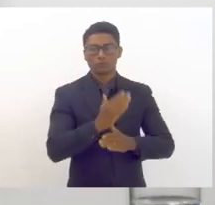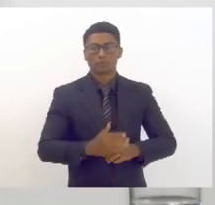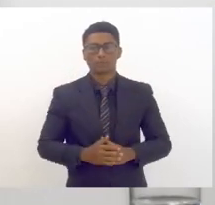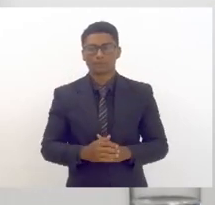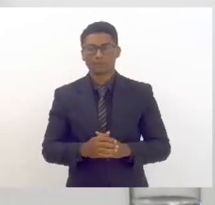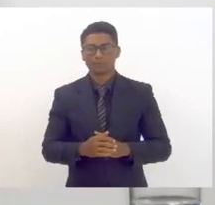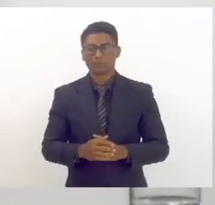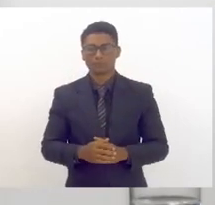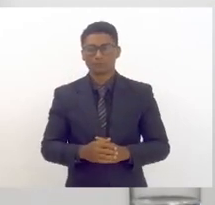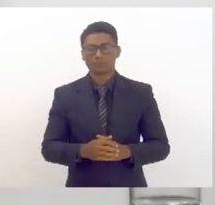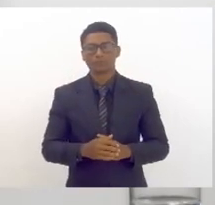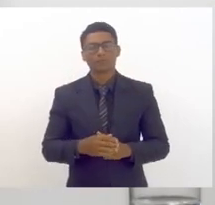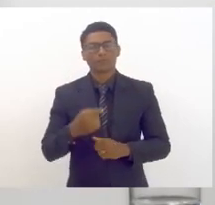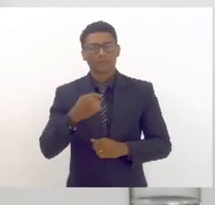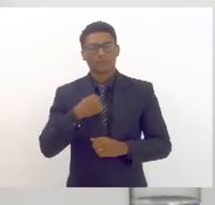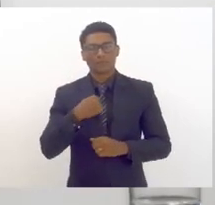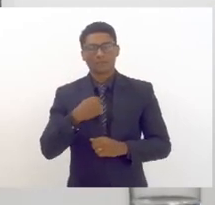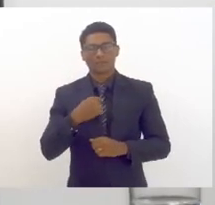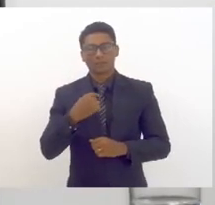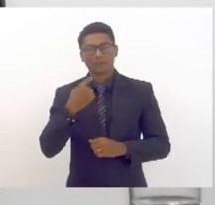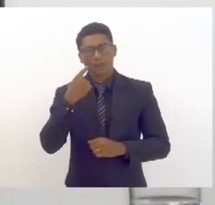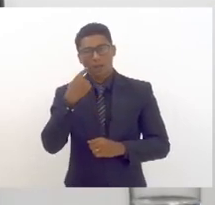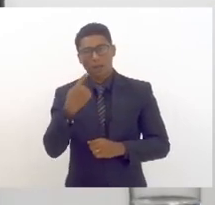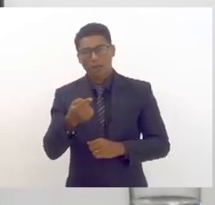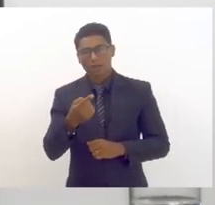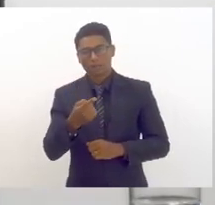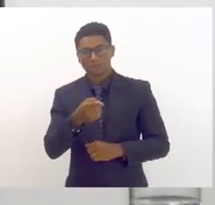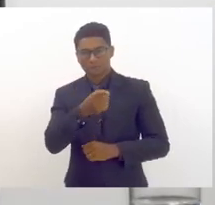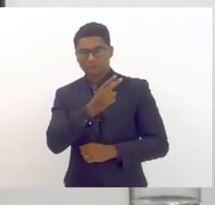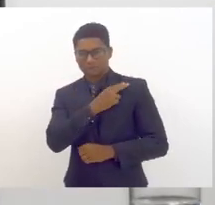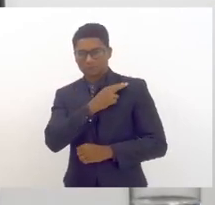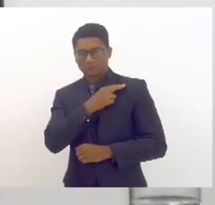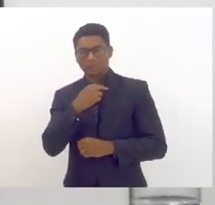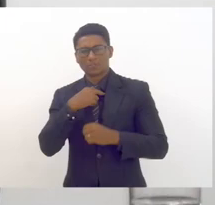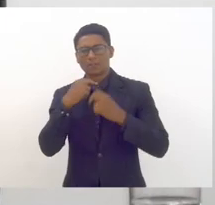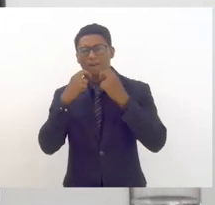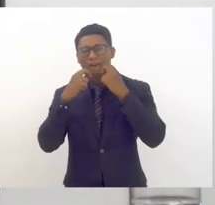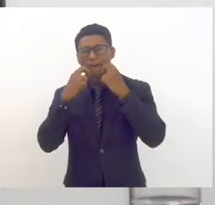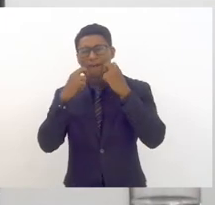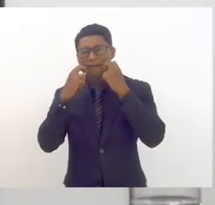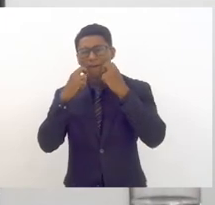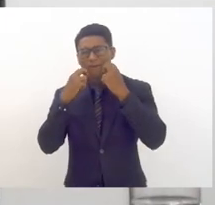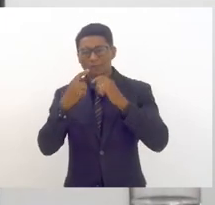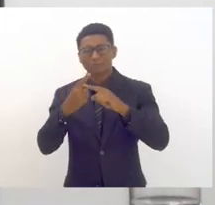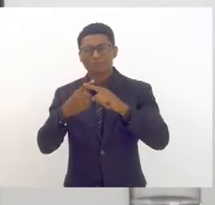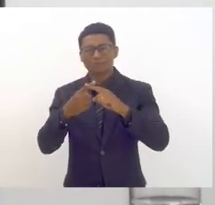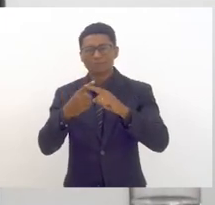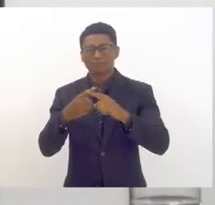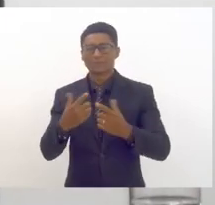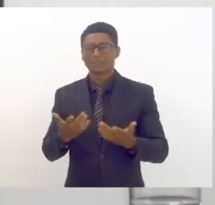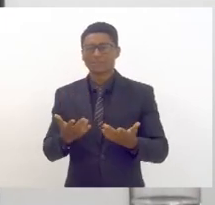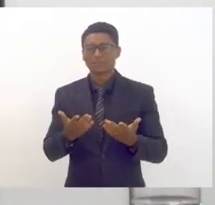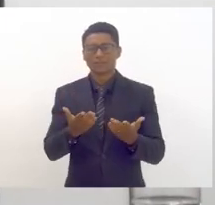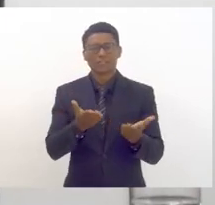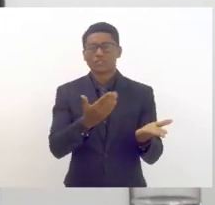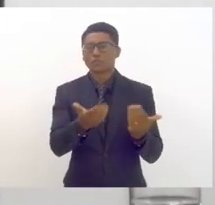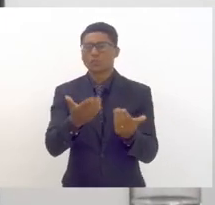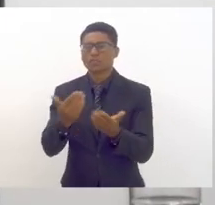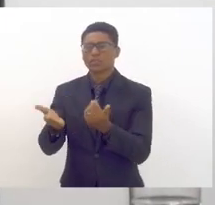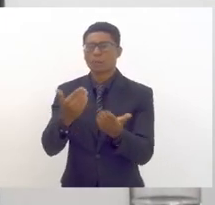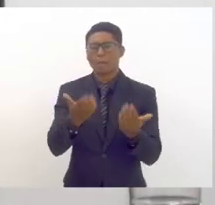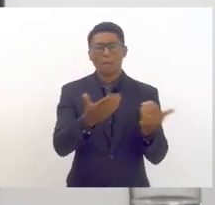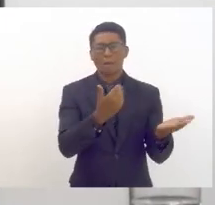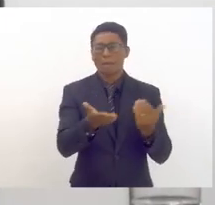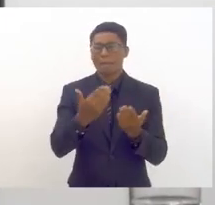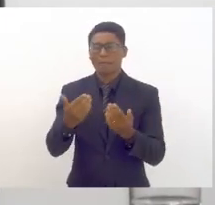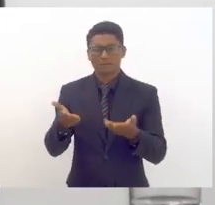é até meio constrangedor, Coronel Bucacês, ficar discutindo uma coisa que essas operadoras que